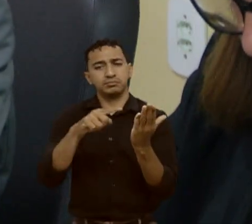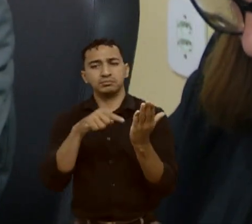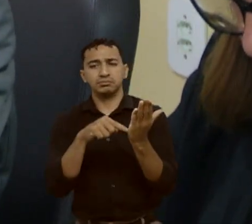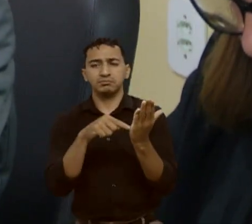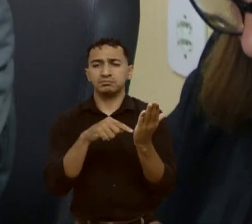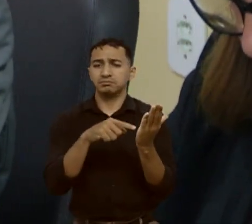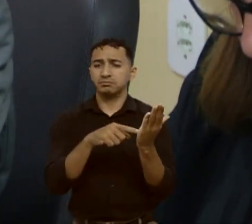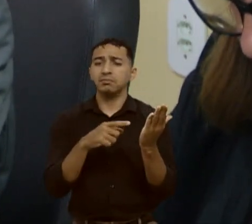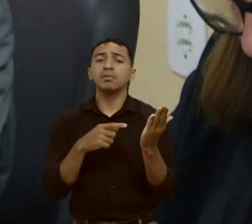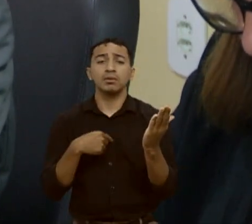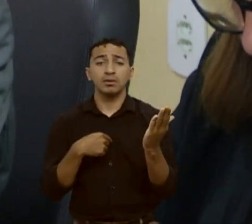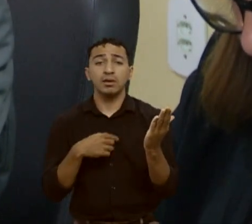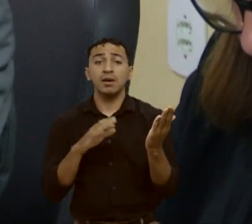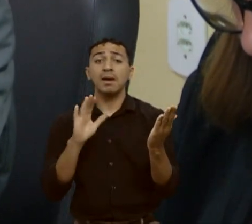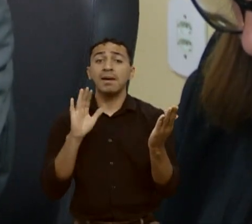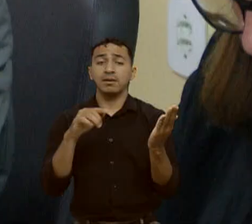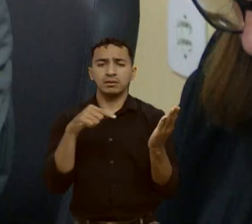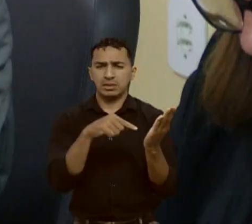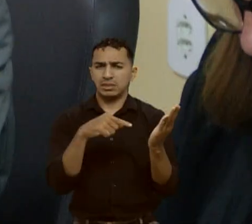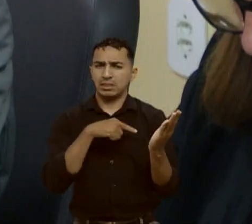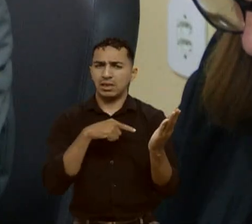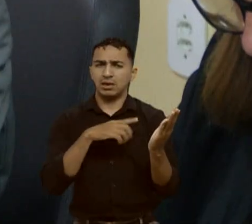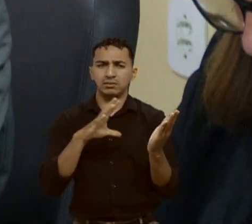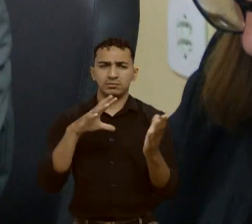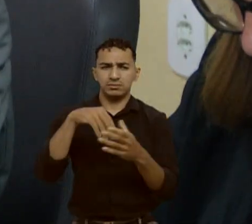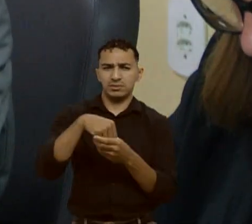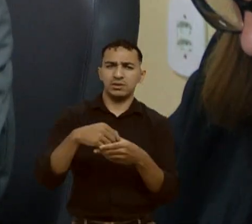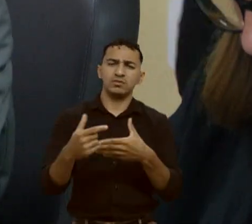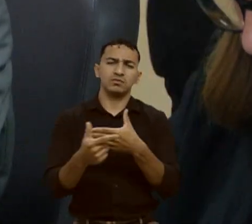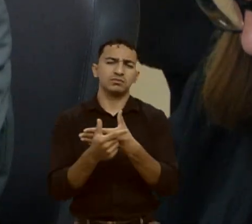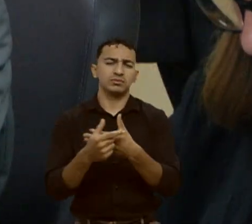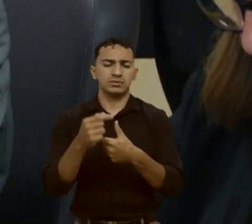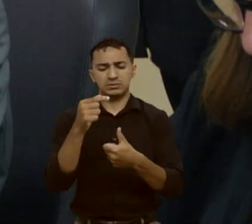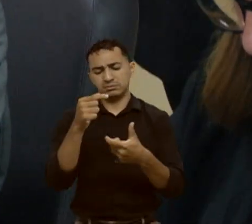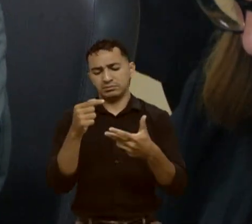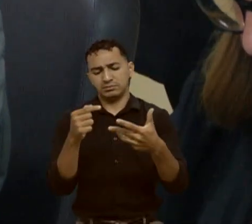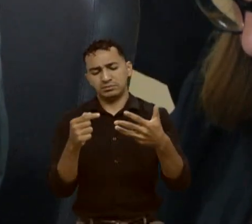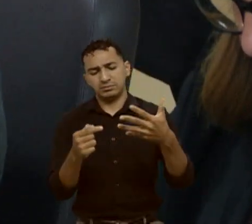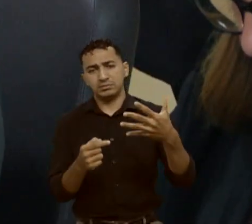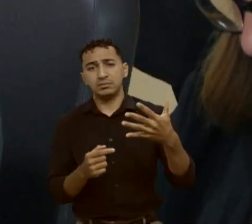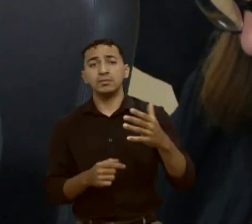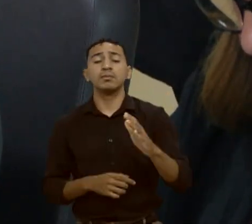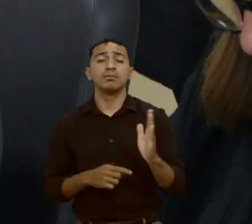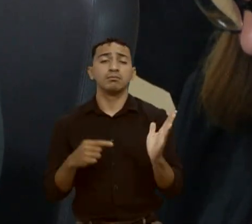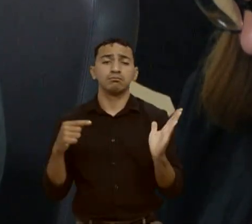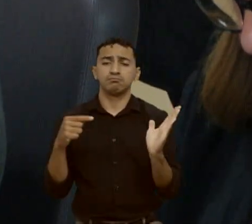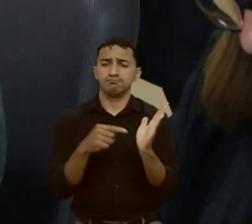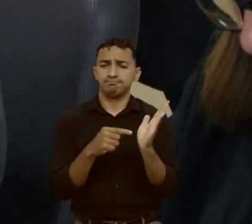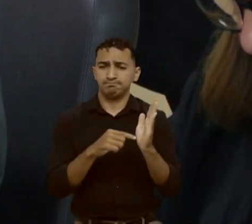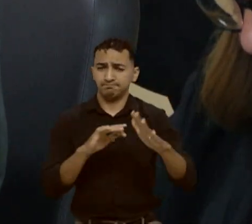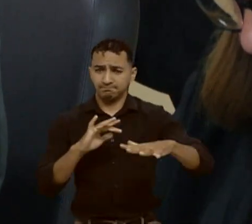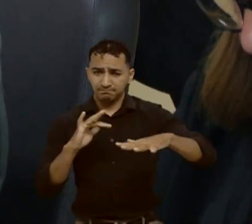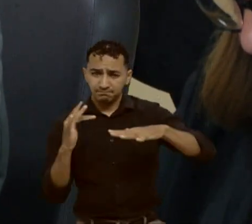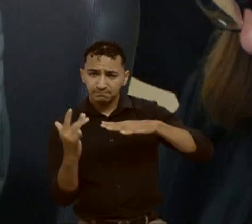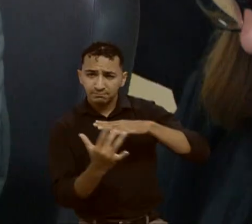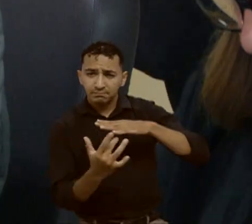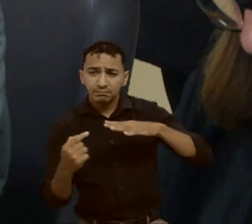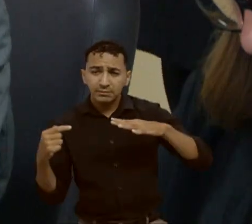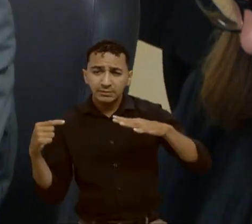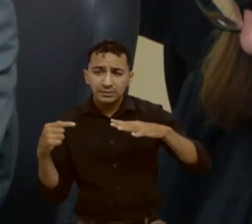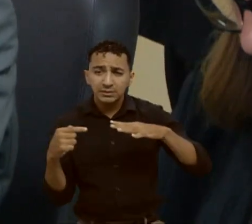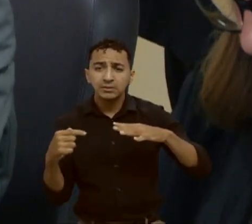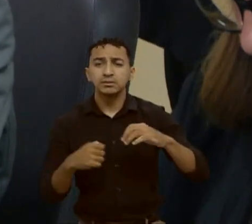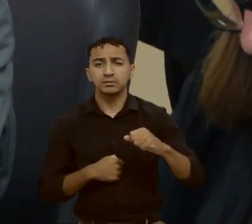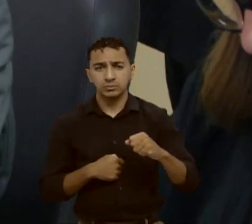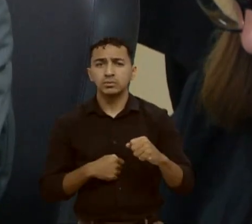né? Mas ele tem diversas funções, dentre delas acessar aplicativos. Estamos nós na rede social e sobe